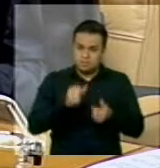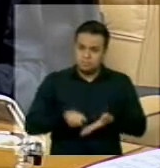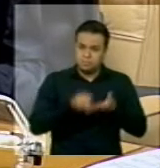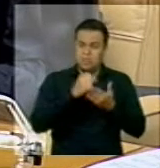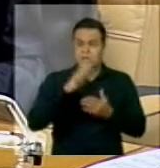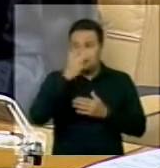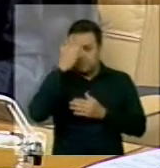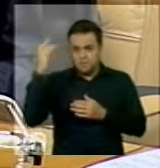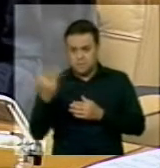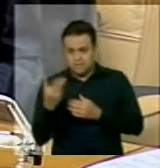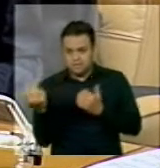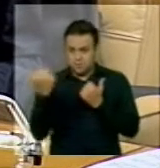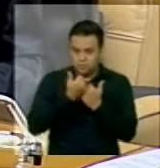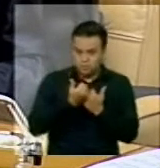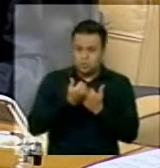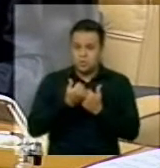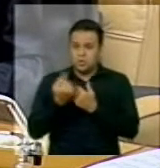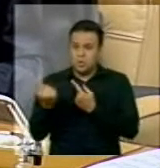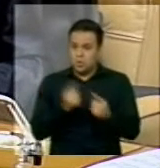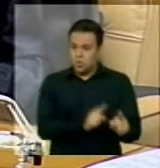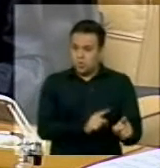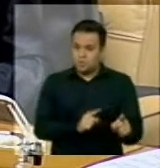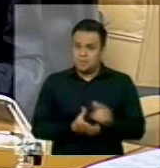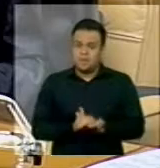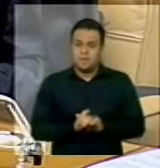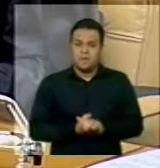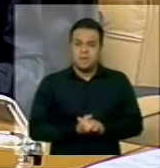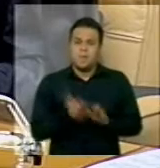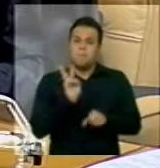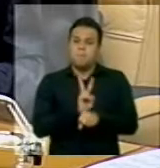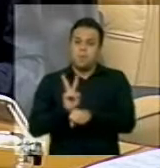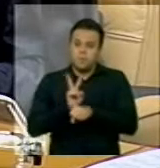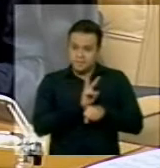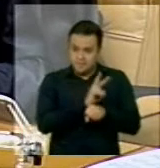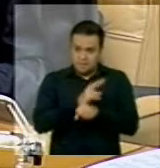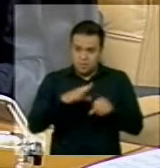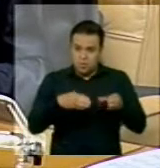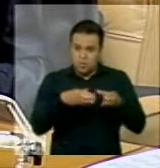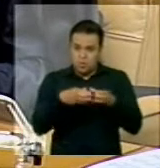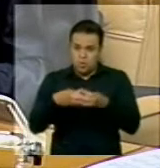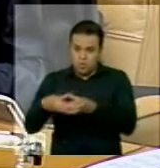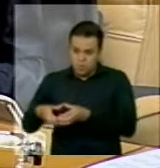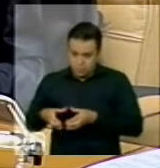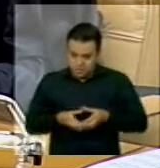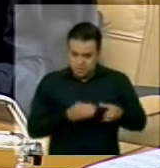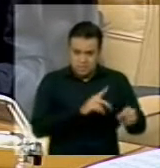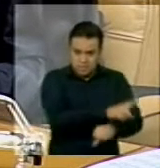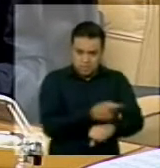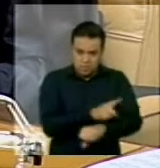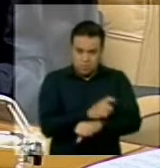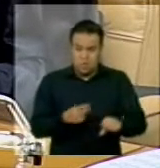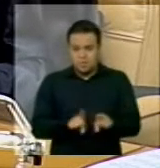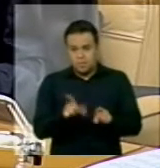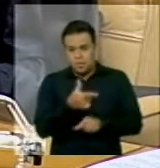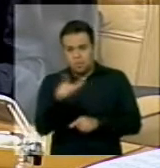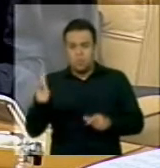terceiros dessas terras em afronta ao aparato constitucional de proteção às comunidades quilombolas e aos demais grupos que